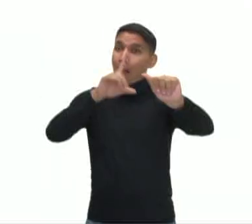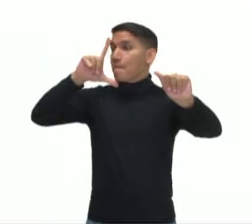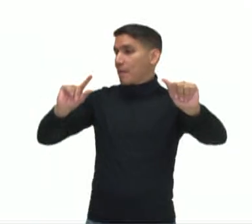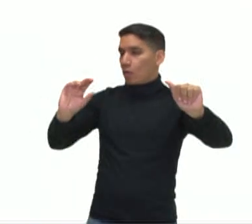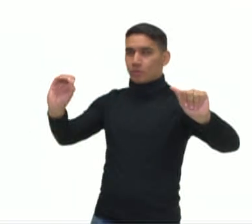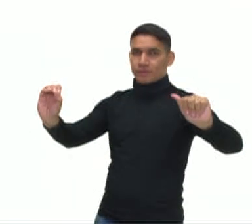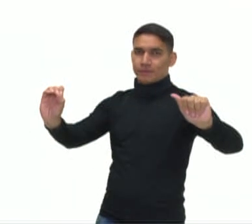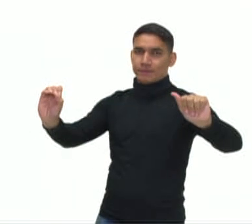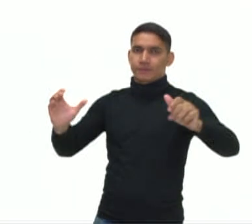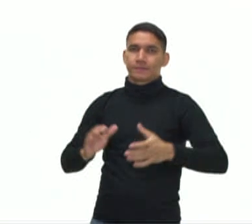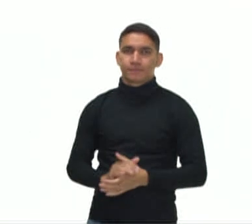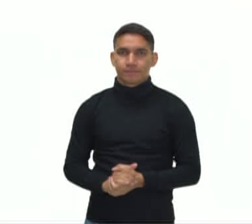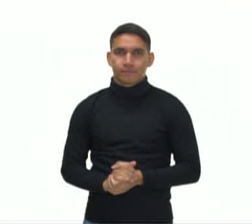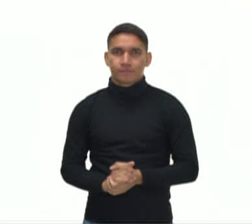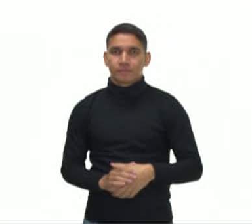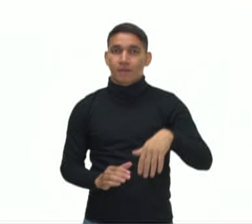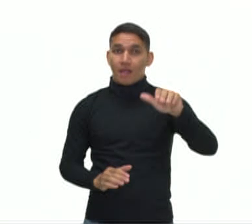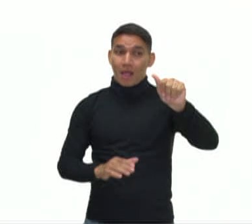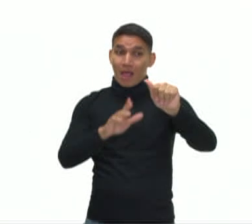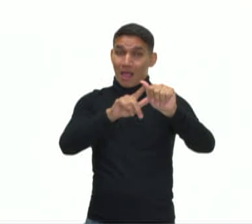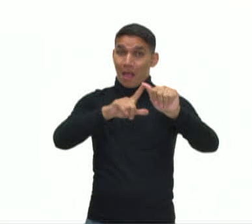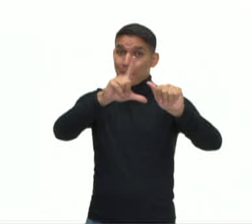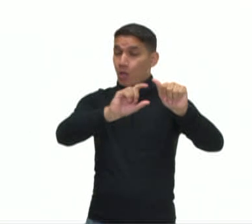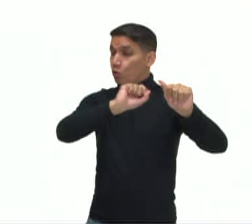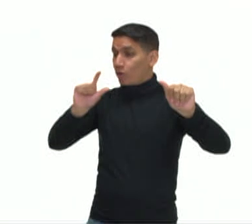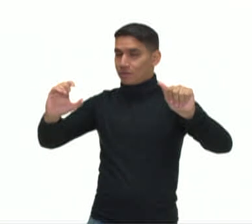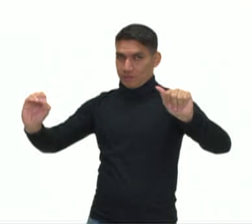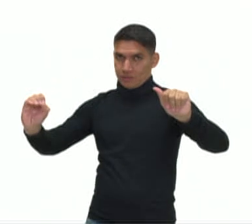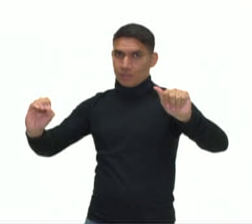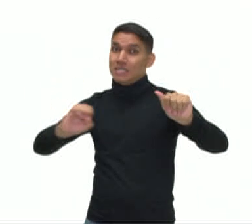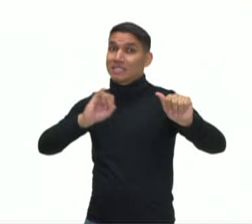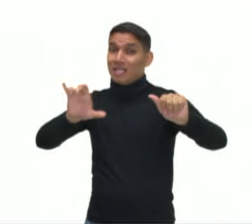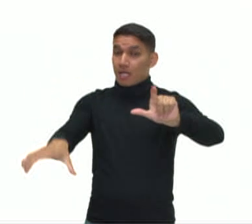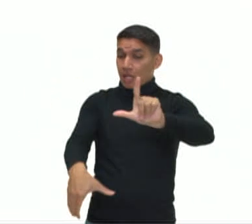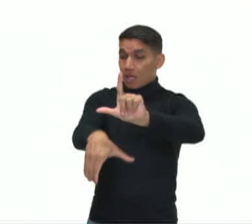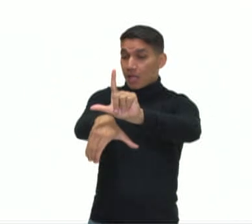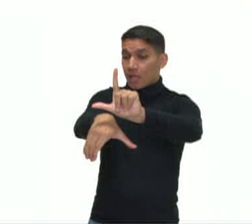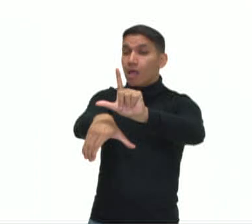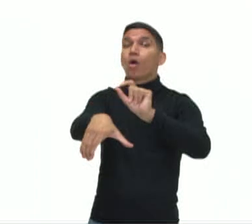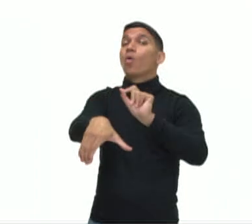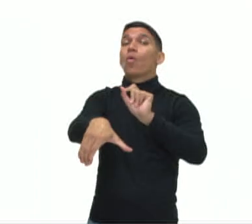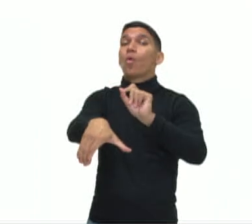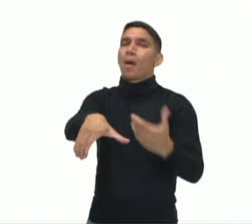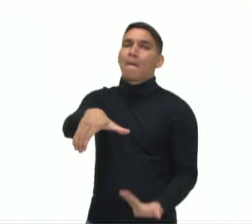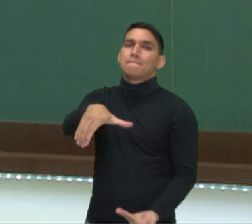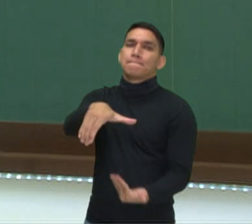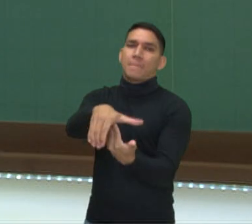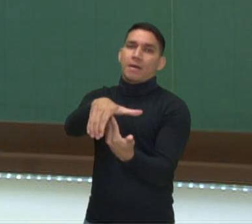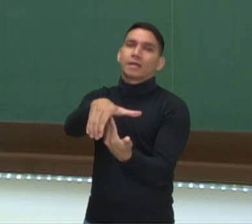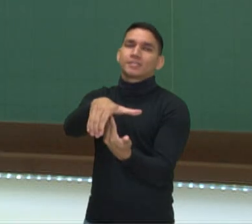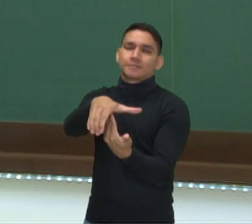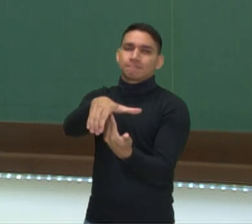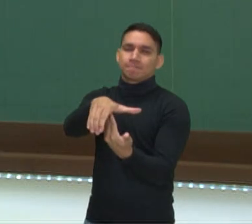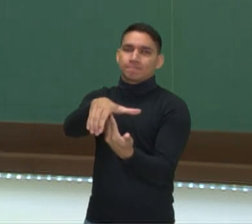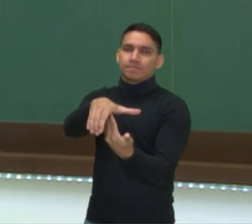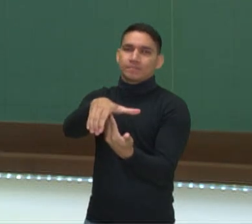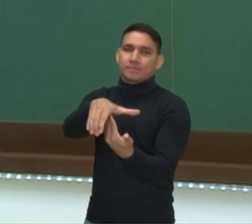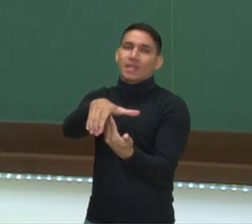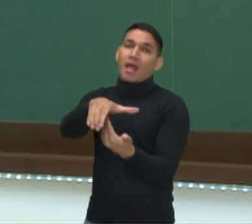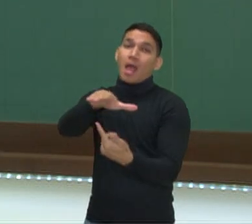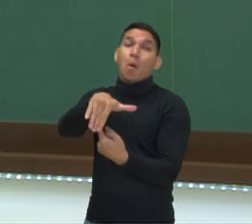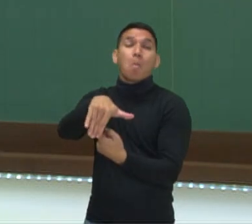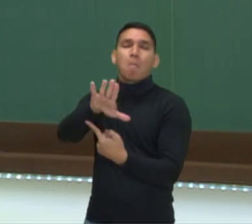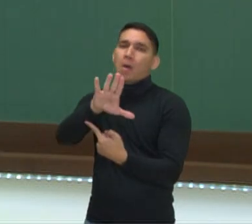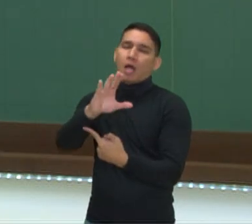A negativo. Se a concavidade está voltada para baixo, valor de máximo, né? O maior valor que